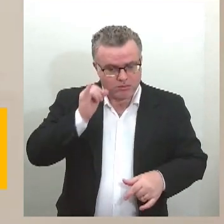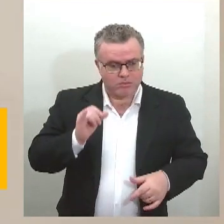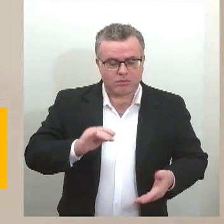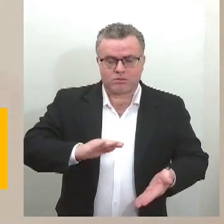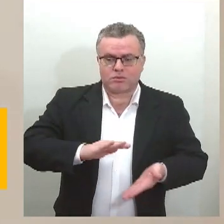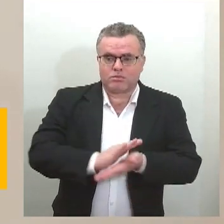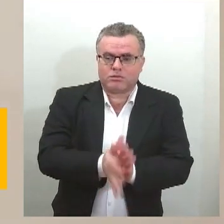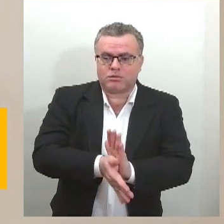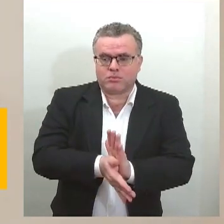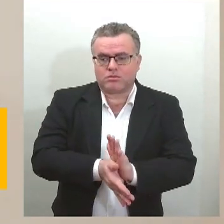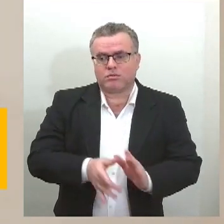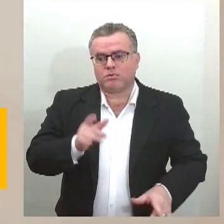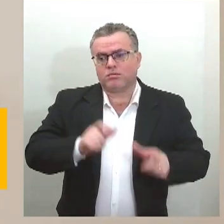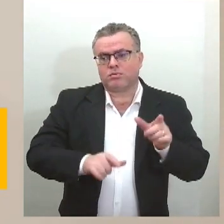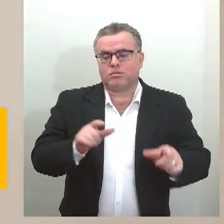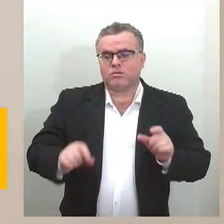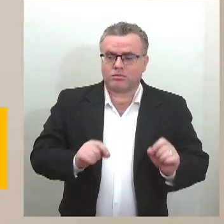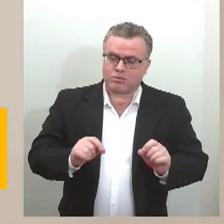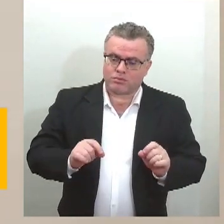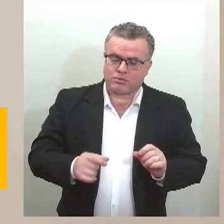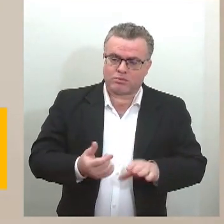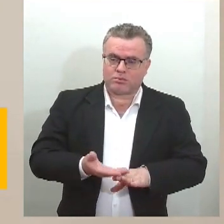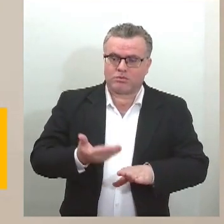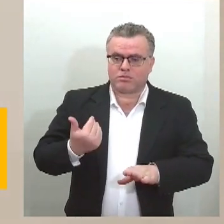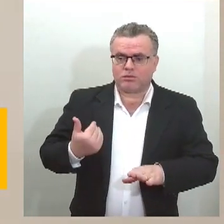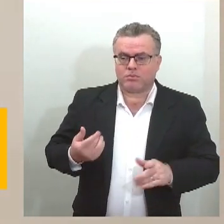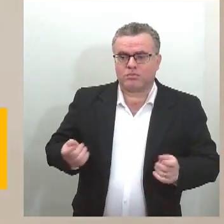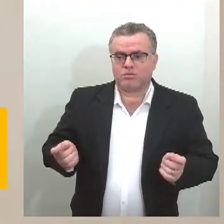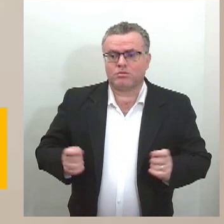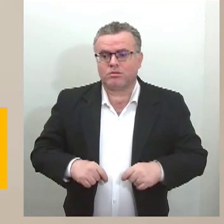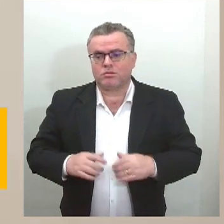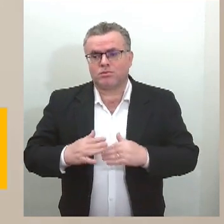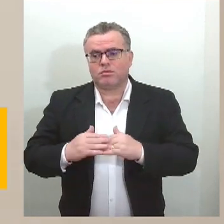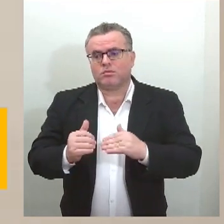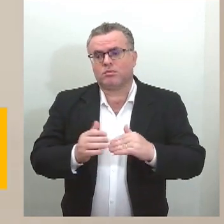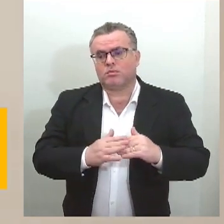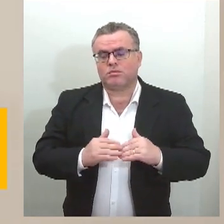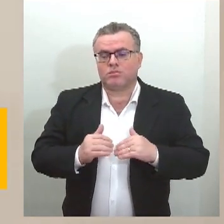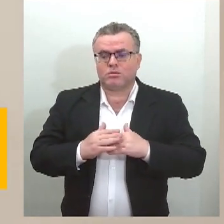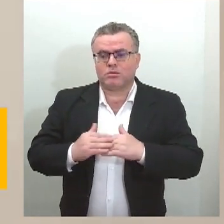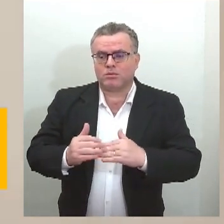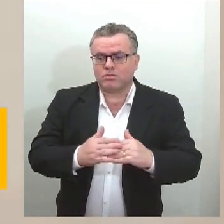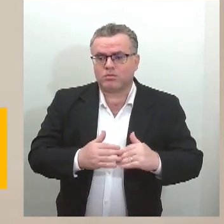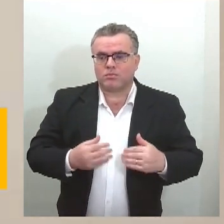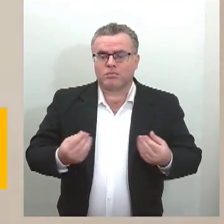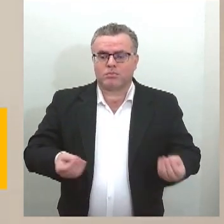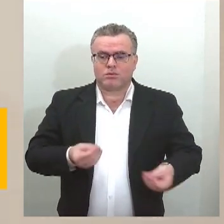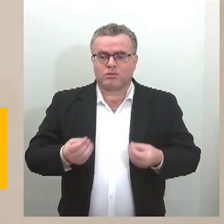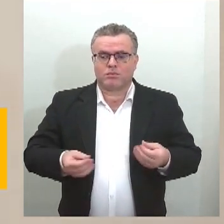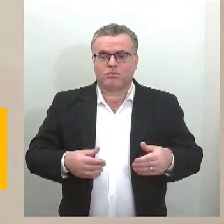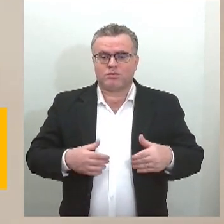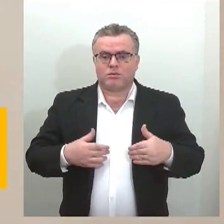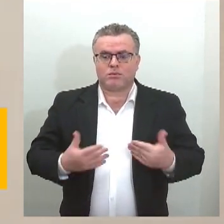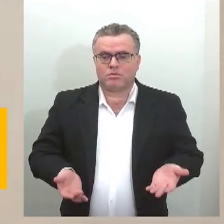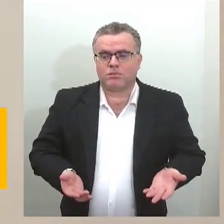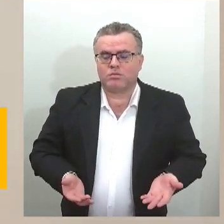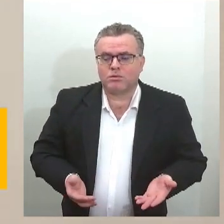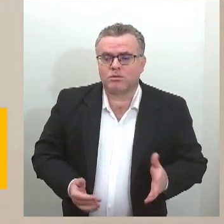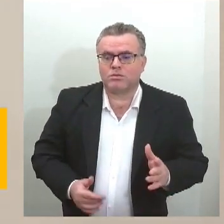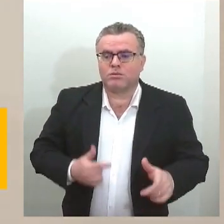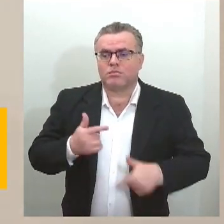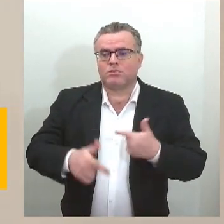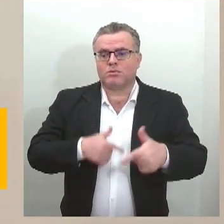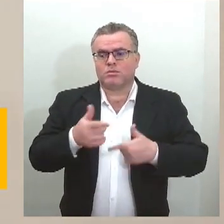recebam esse diagnóstico, elas possam ser acolhidas e possam continuar a ter esperança para fazer o seu tratamento e para ter